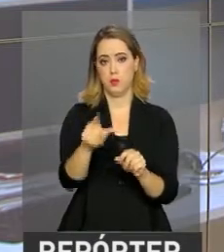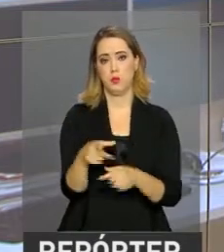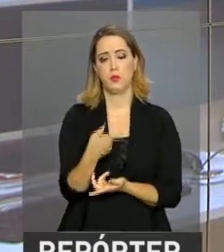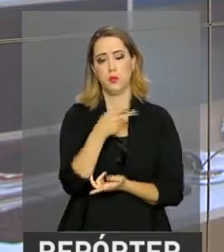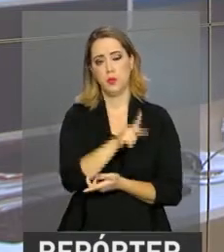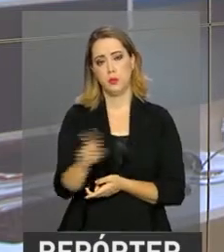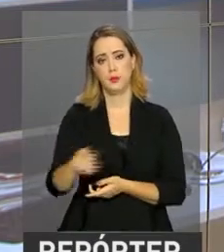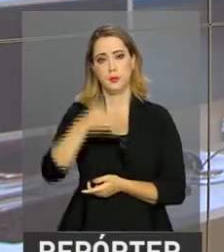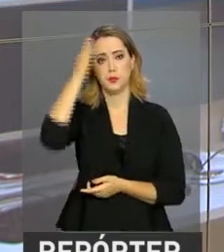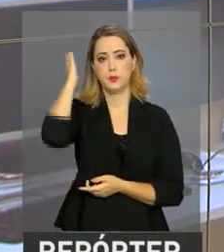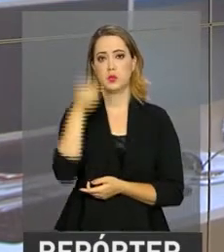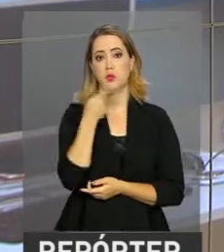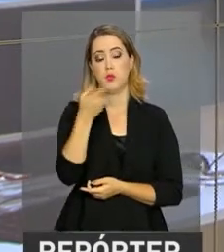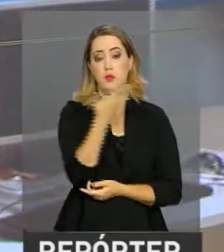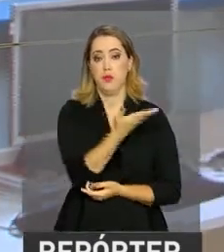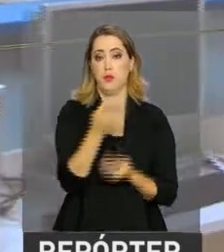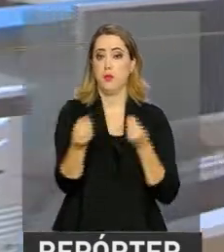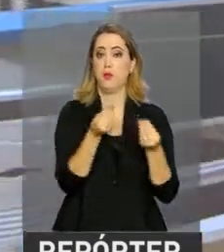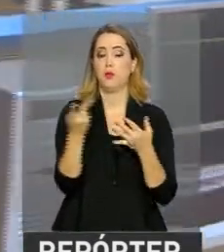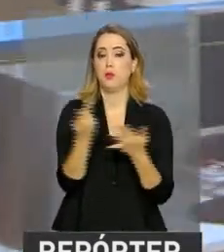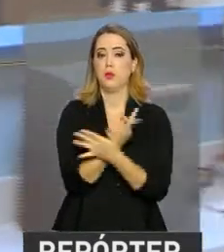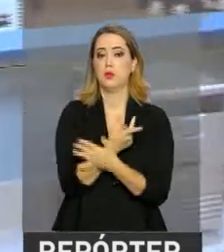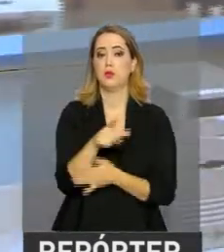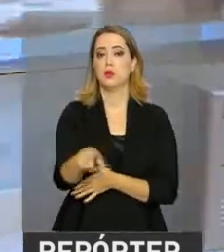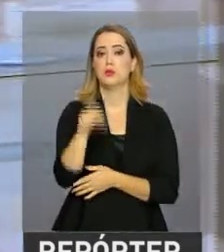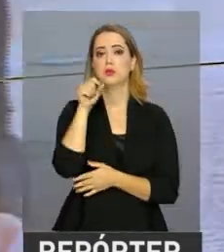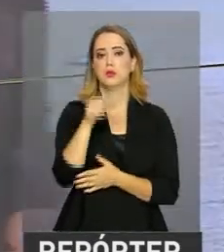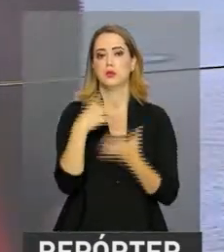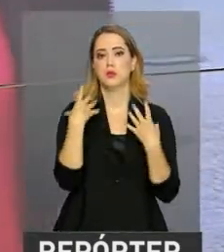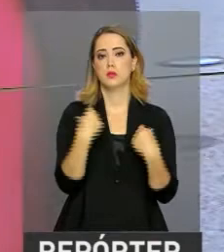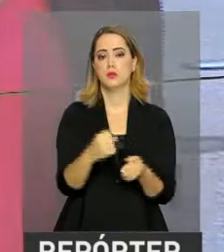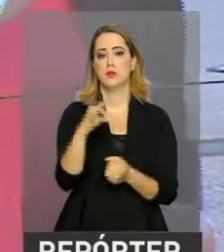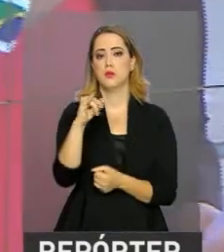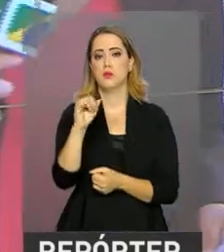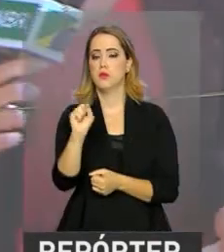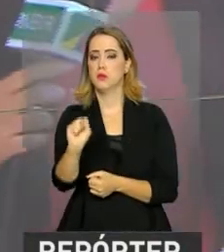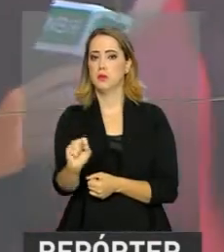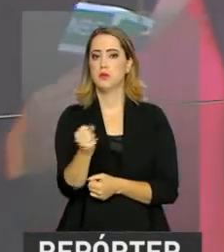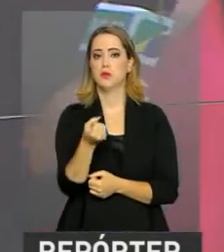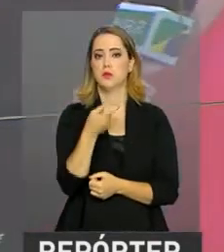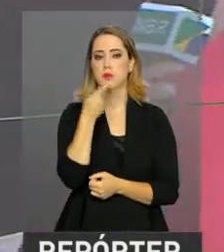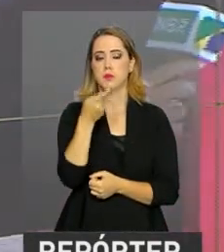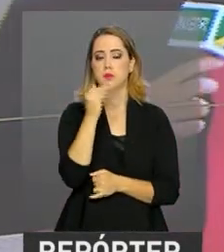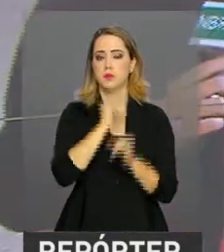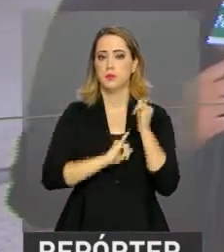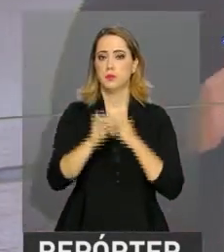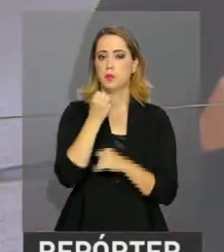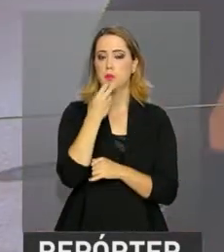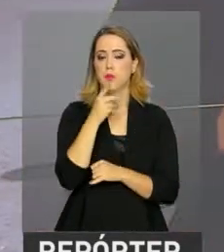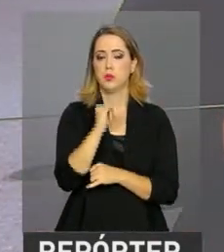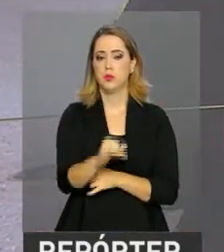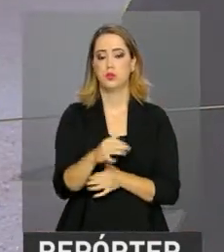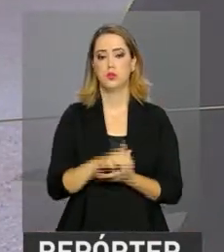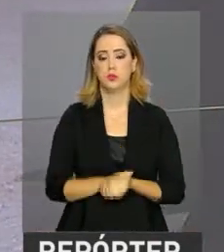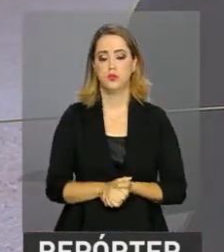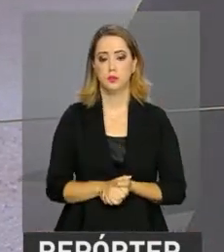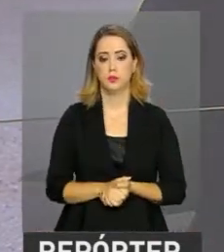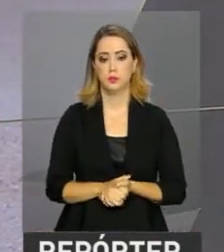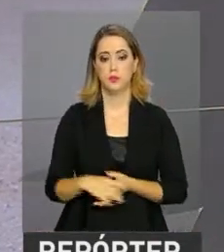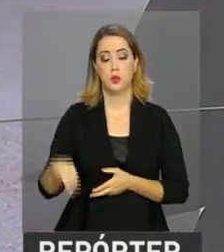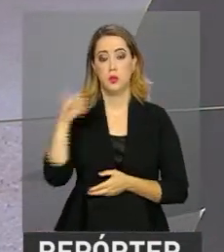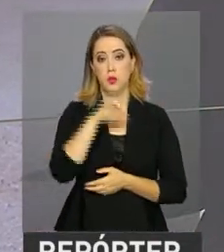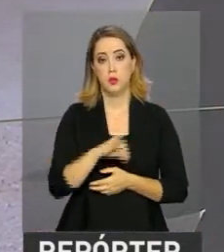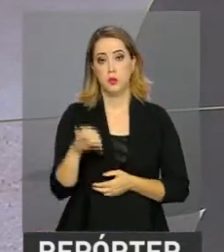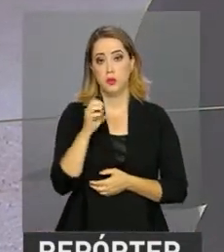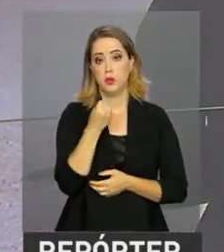decisão. Vamos então ao vivo ao Palácio do Planalto saber os detalhes com Thaísa Dias. Oi, Thaísa, bom dia para você. Bom dia, Renata. Bom